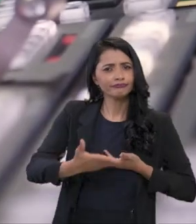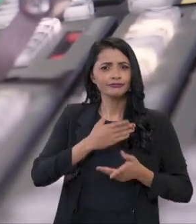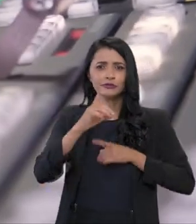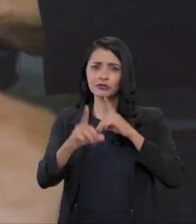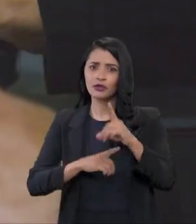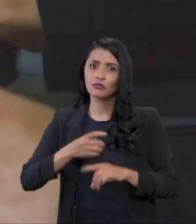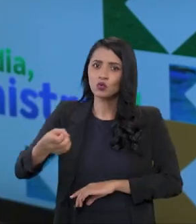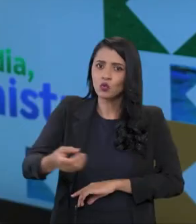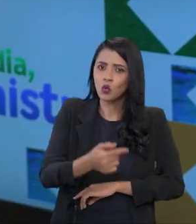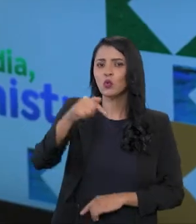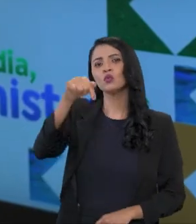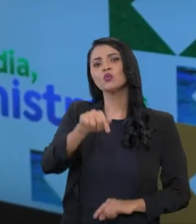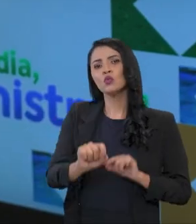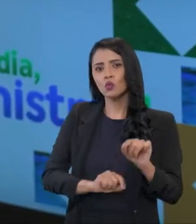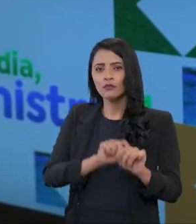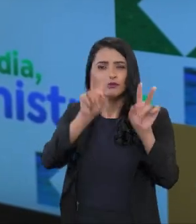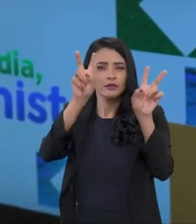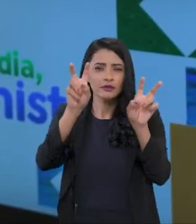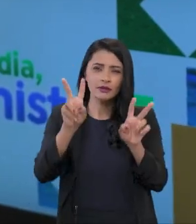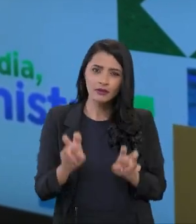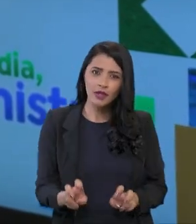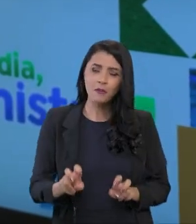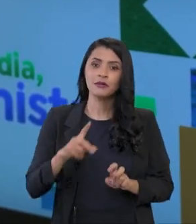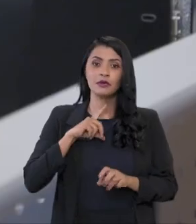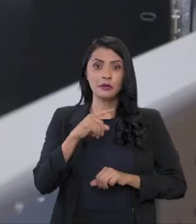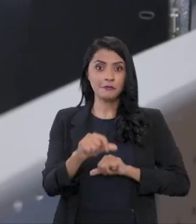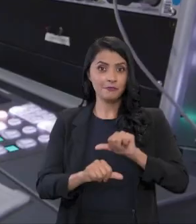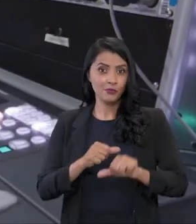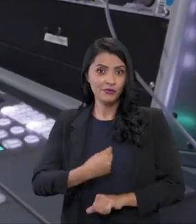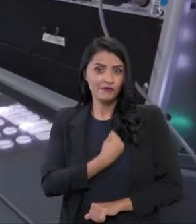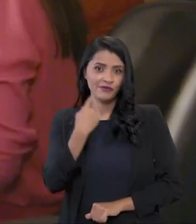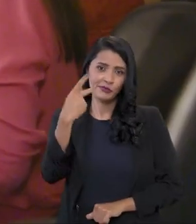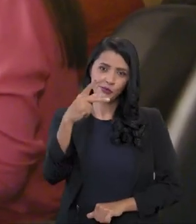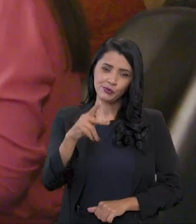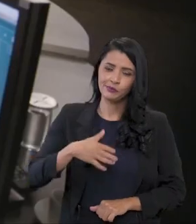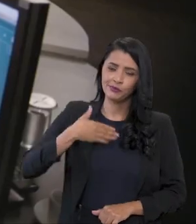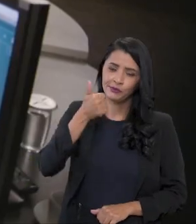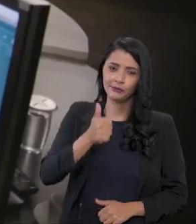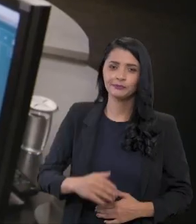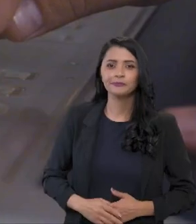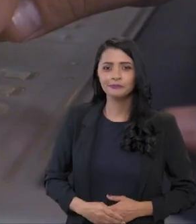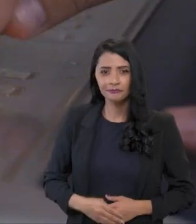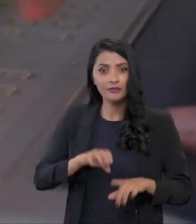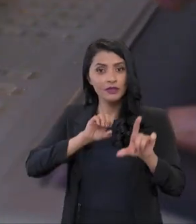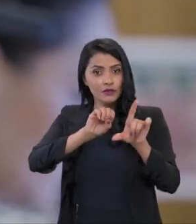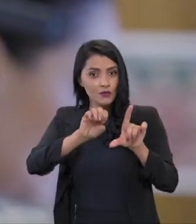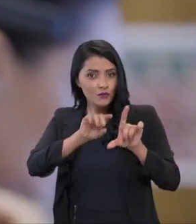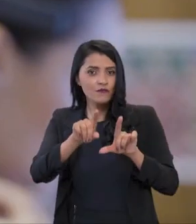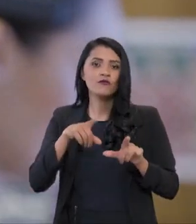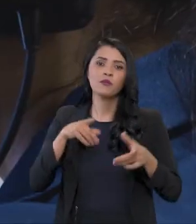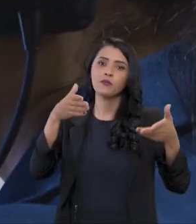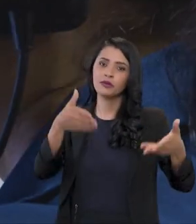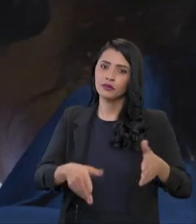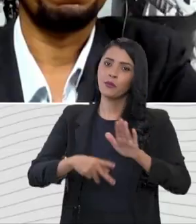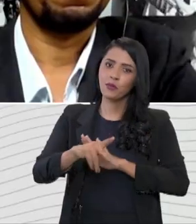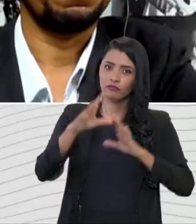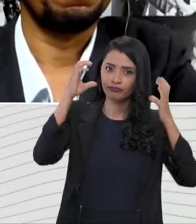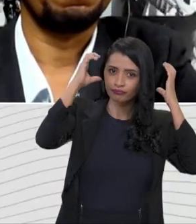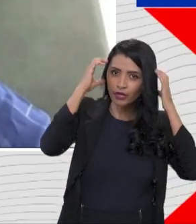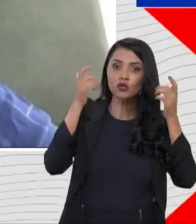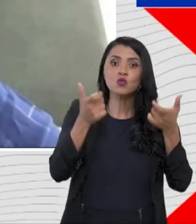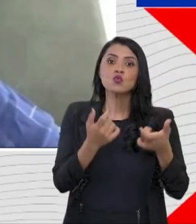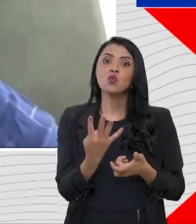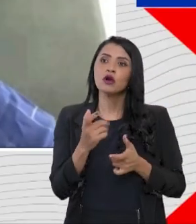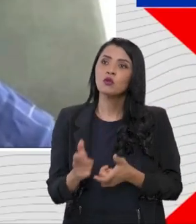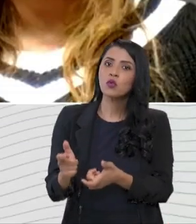Interativo, dinâmico e moderno, aqui falamos de assuntos que impactam na sua vida. Transmitido ao vivo com participações de